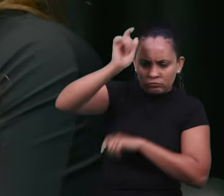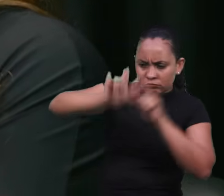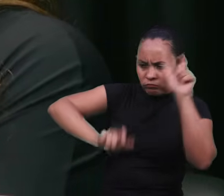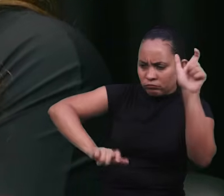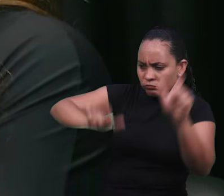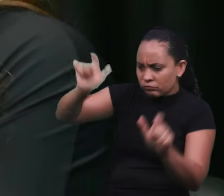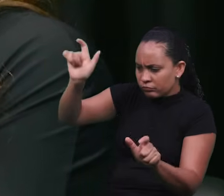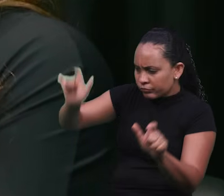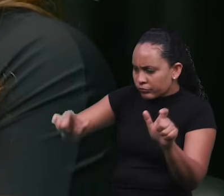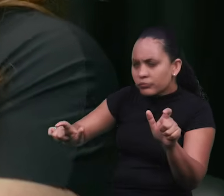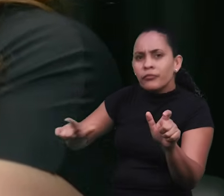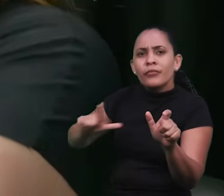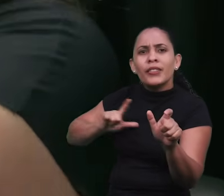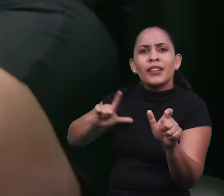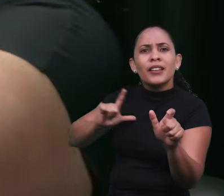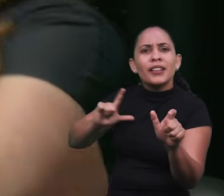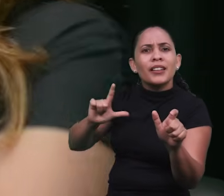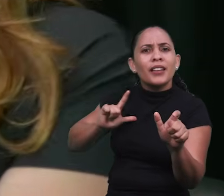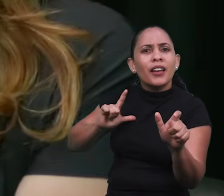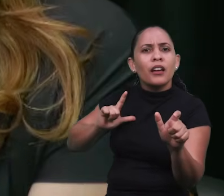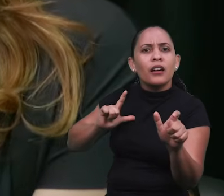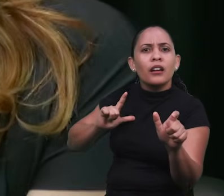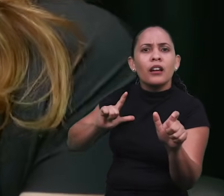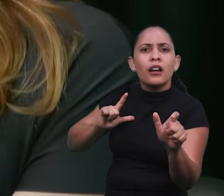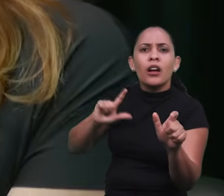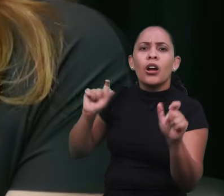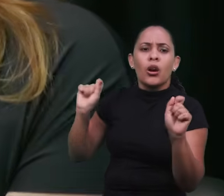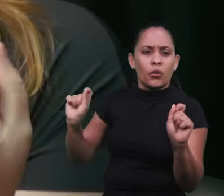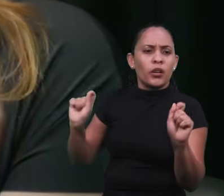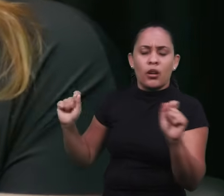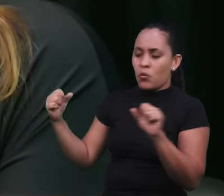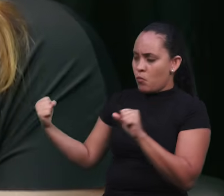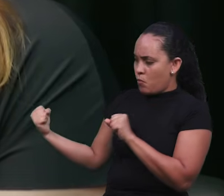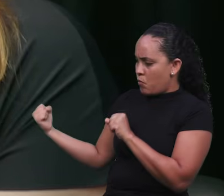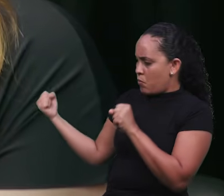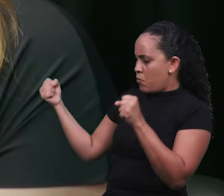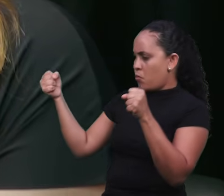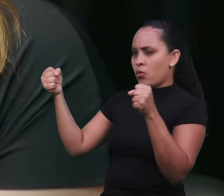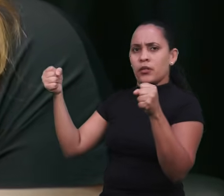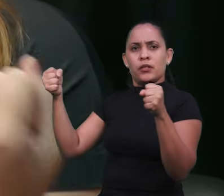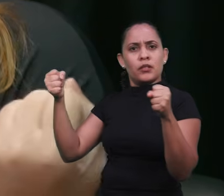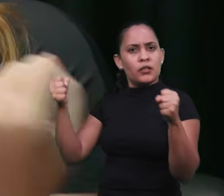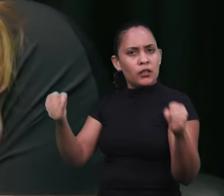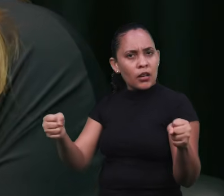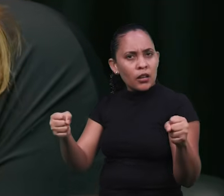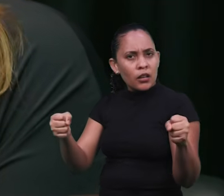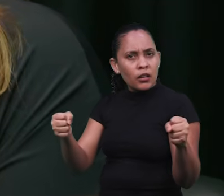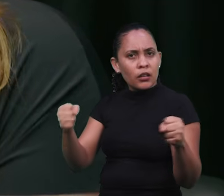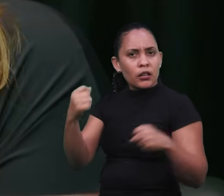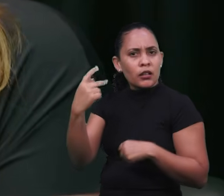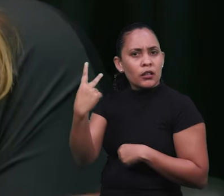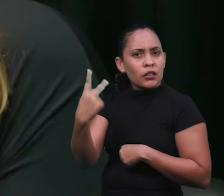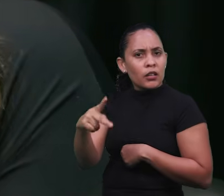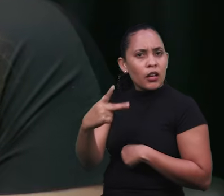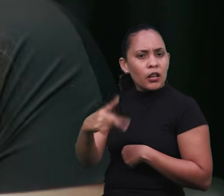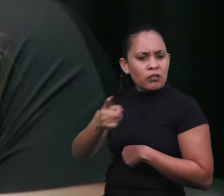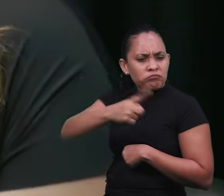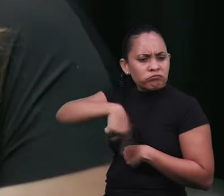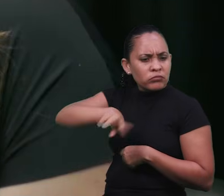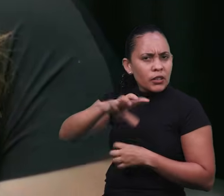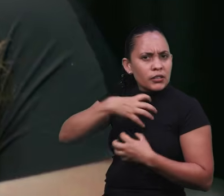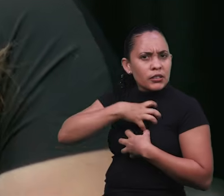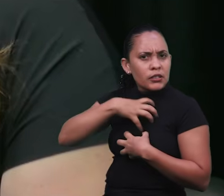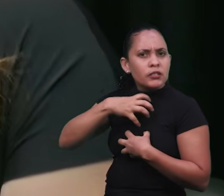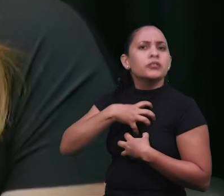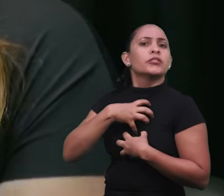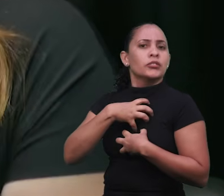glória, a glória dele veio para a terra, não, o poder dele. Isso aí. O poder dele está assim,